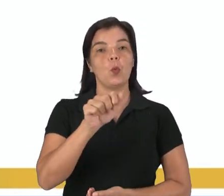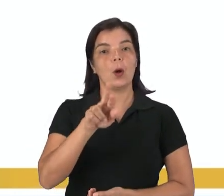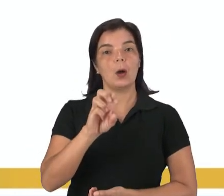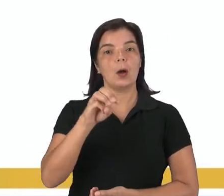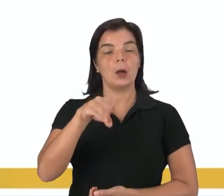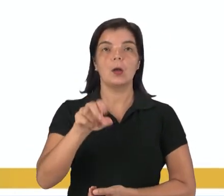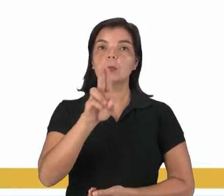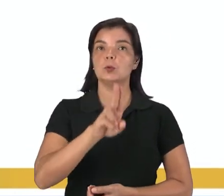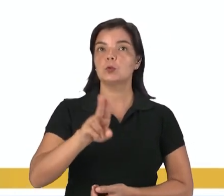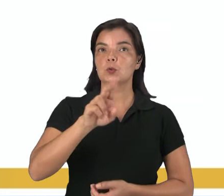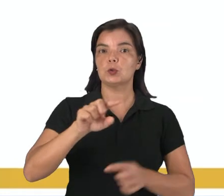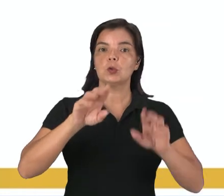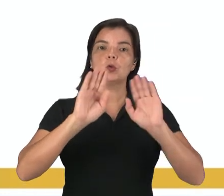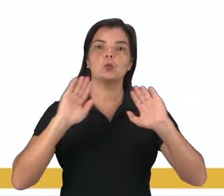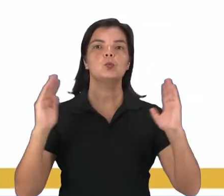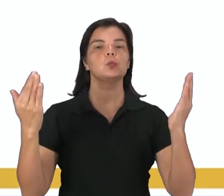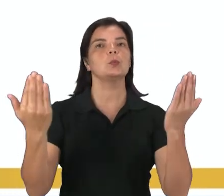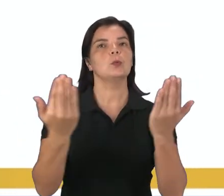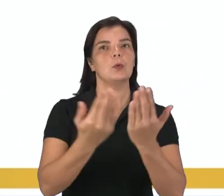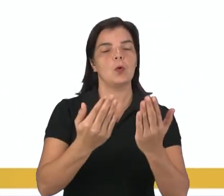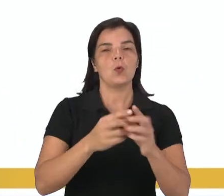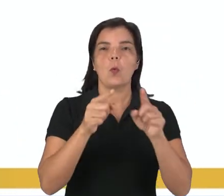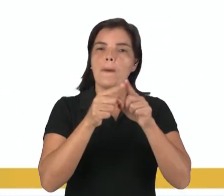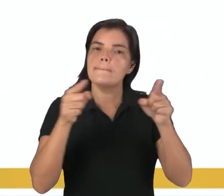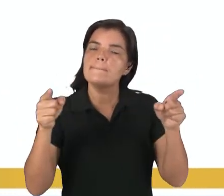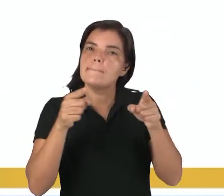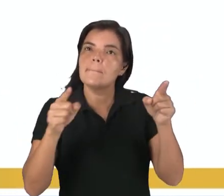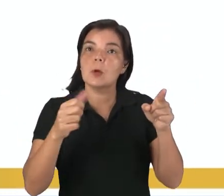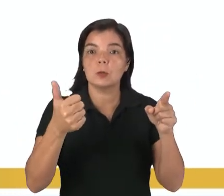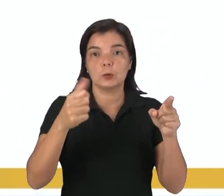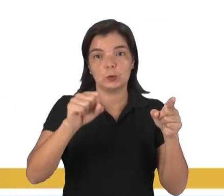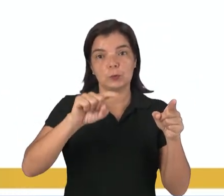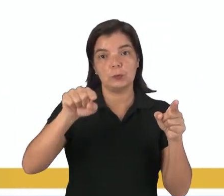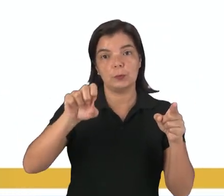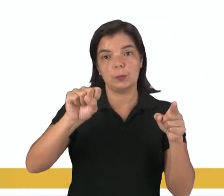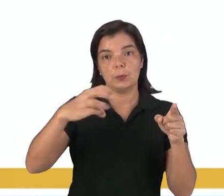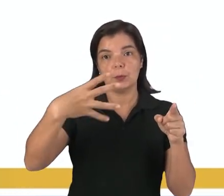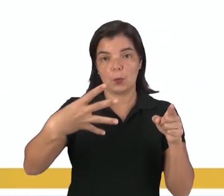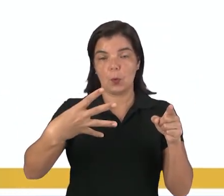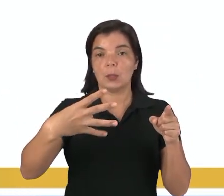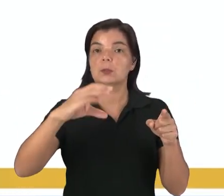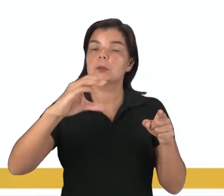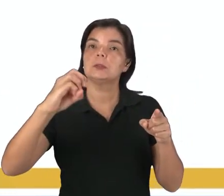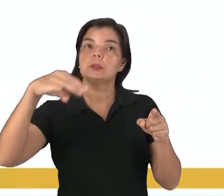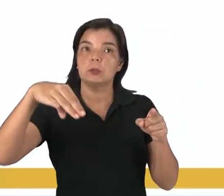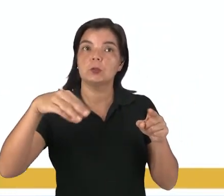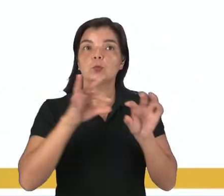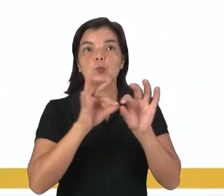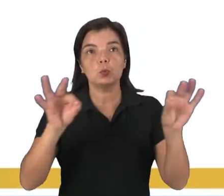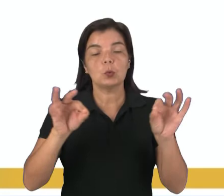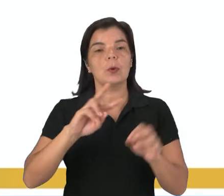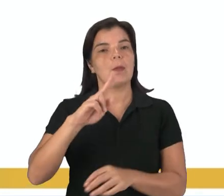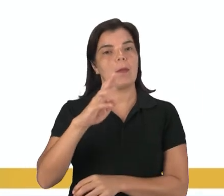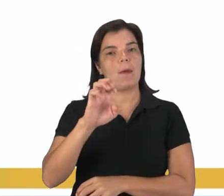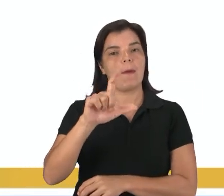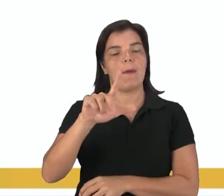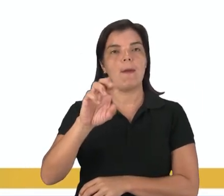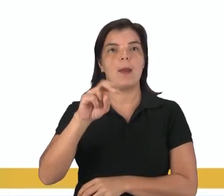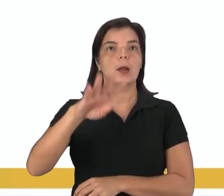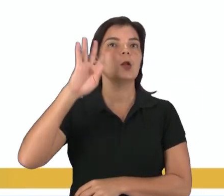do Arame utilizado para cercar um canteiro Sobrou um pedaço de 18,84 cm de comprimento